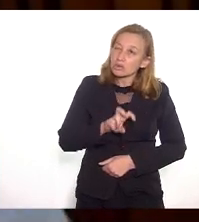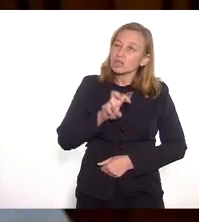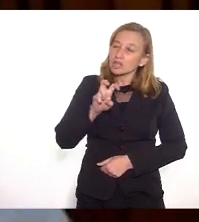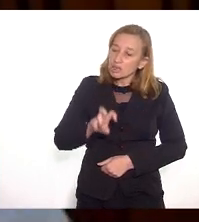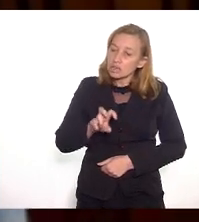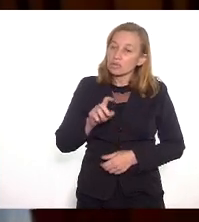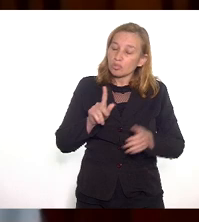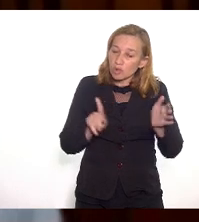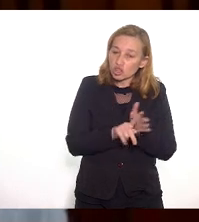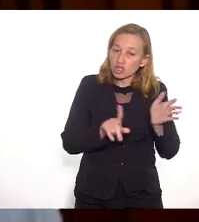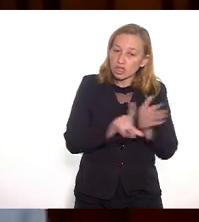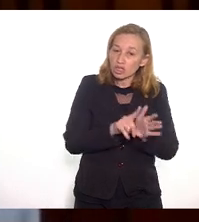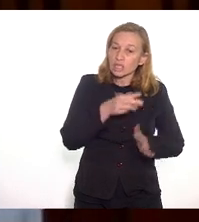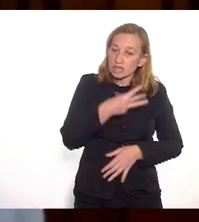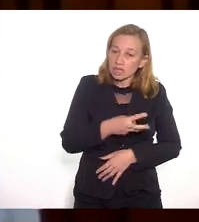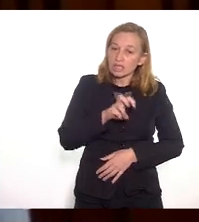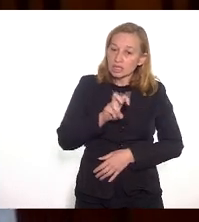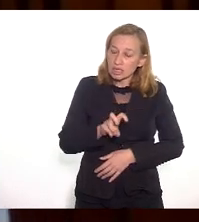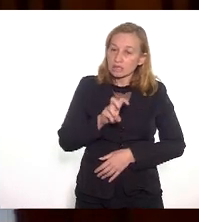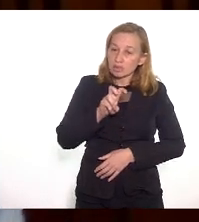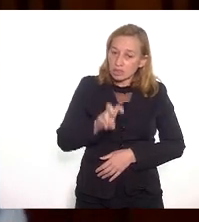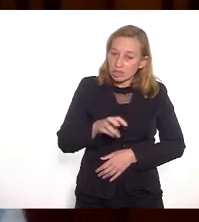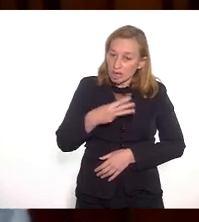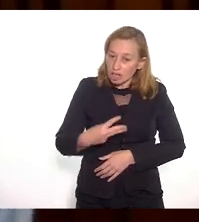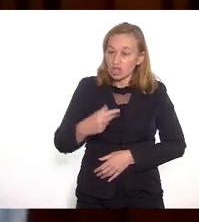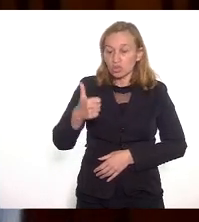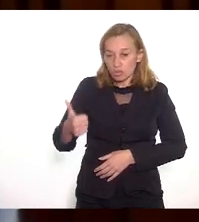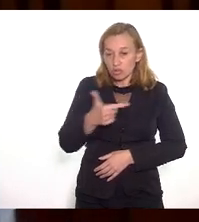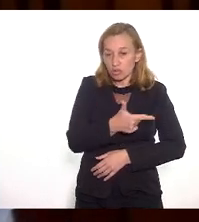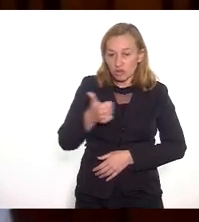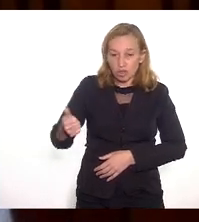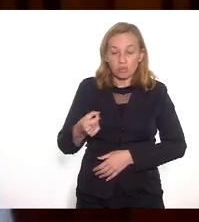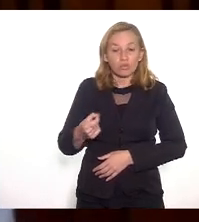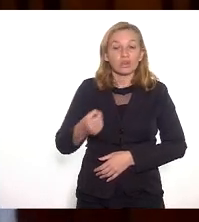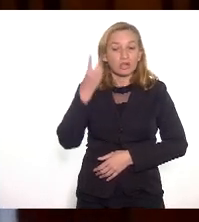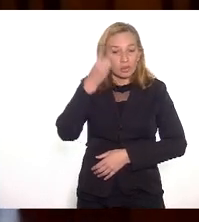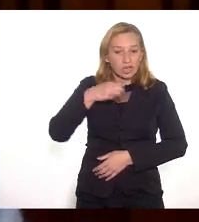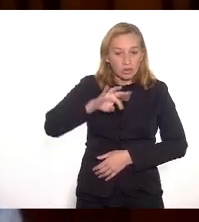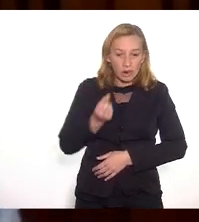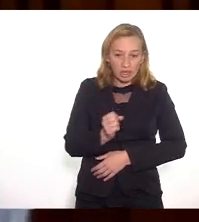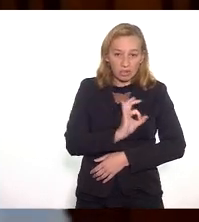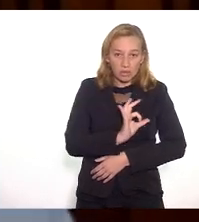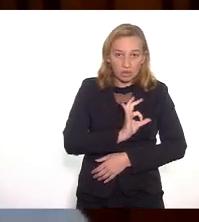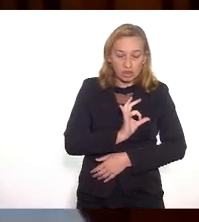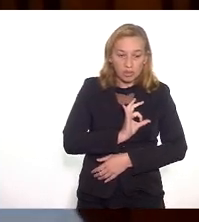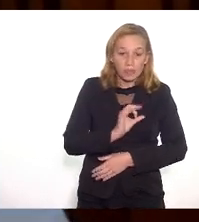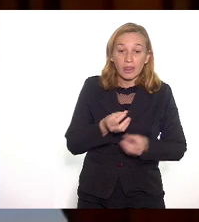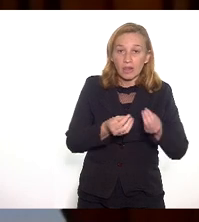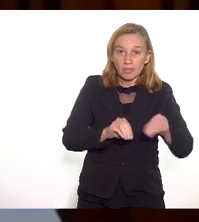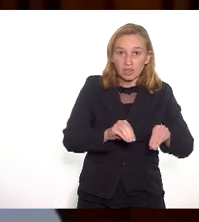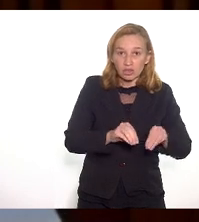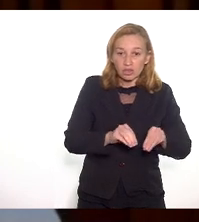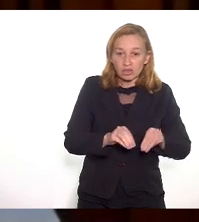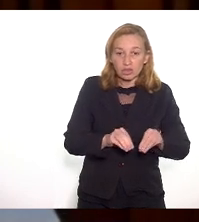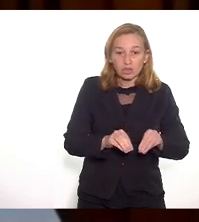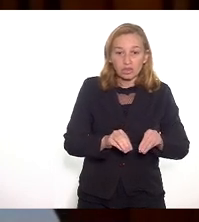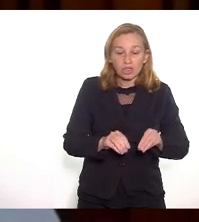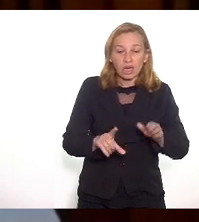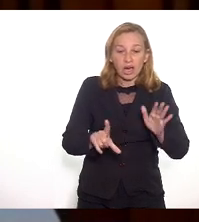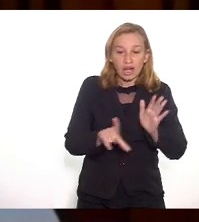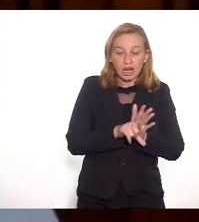55. Projeto de lei 3531 de 2021, deputada Marta Rocha. Parecer pela prejudicabilidade quando a